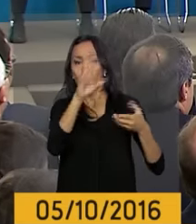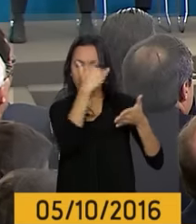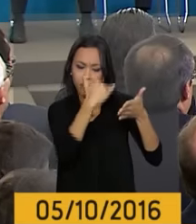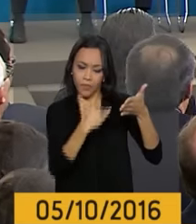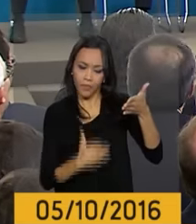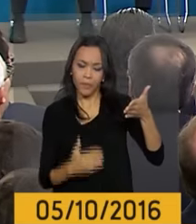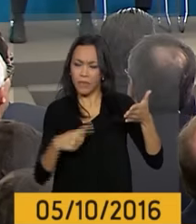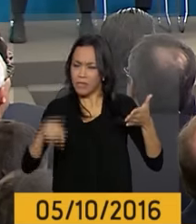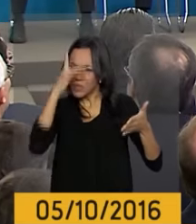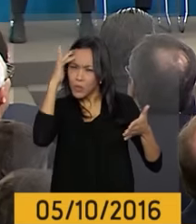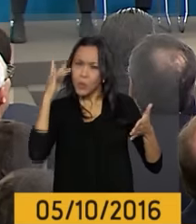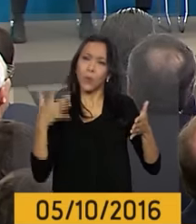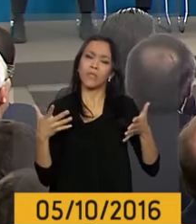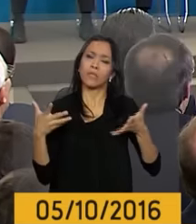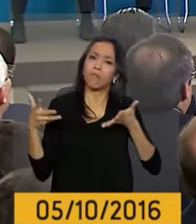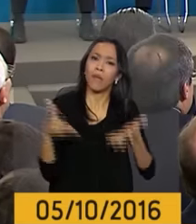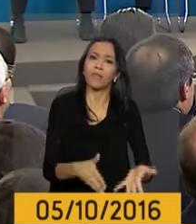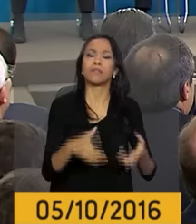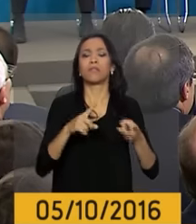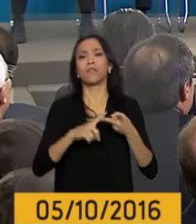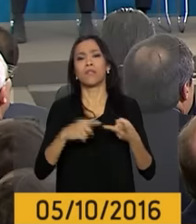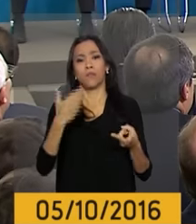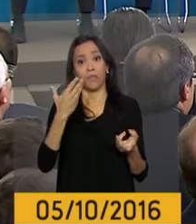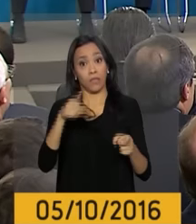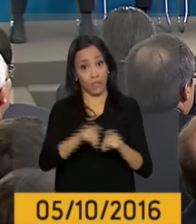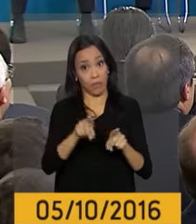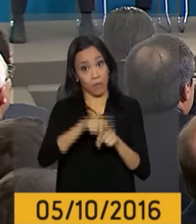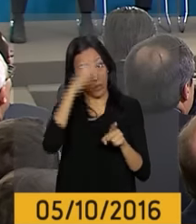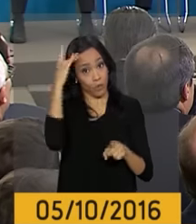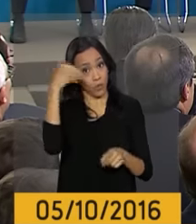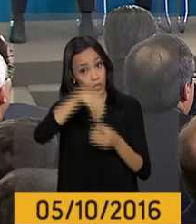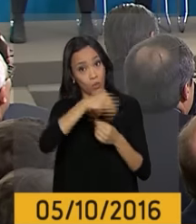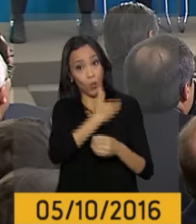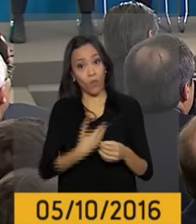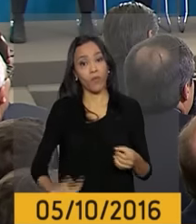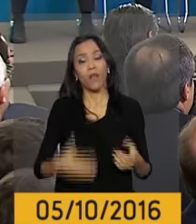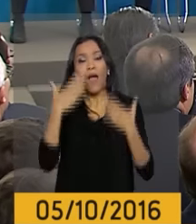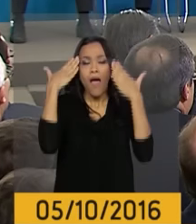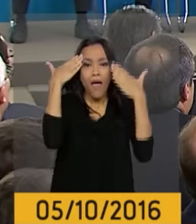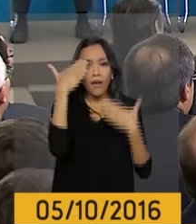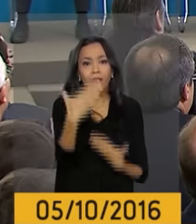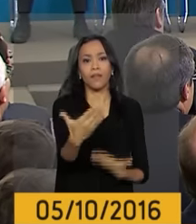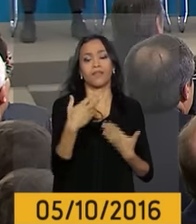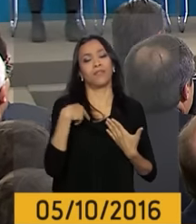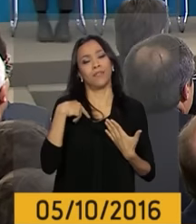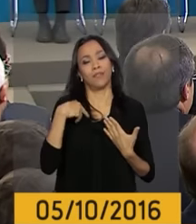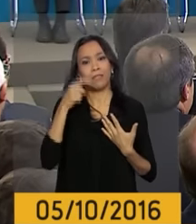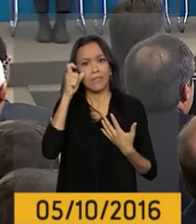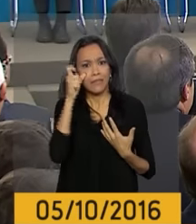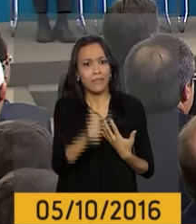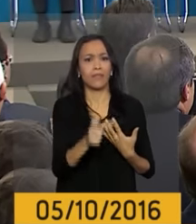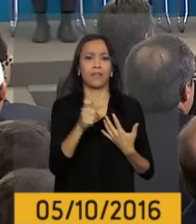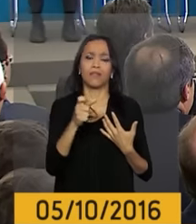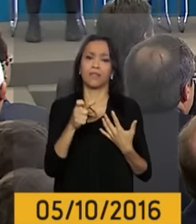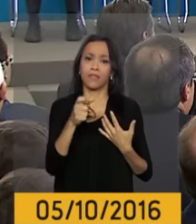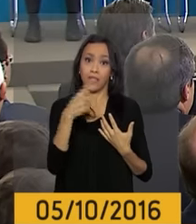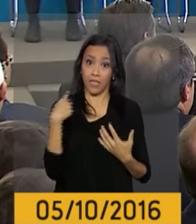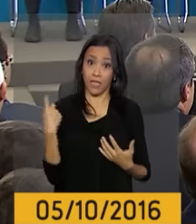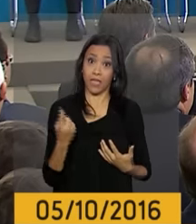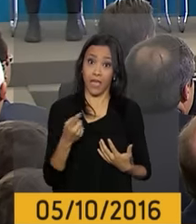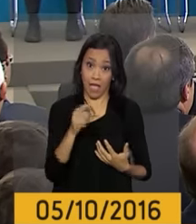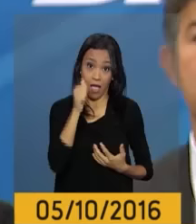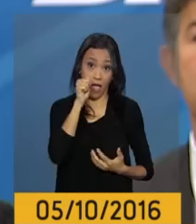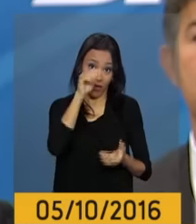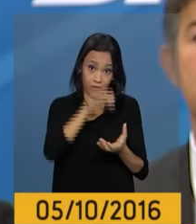primeira infância, agentes públicos envolvidos nessa jornada, gostaria de agradecer o interesse e a prioridade que a nossa